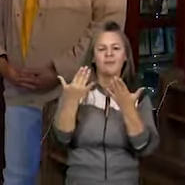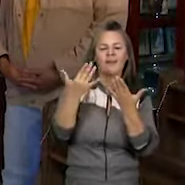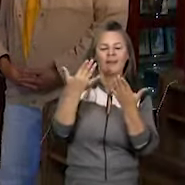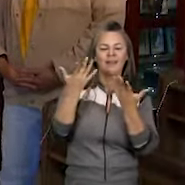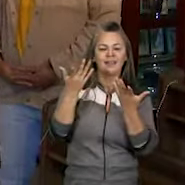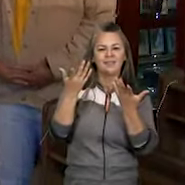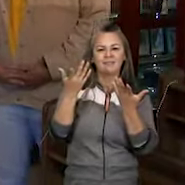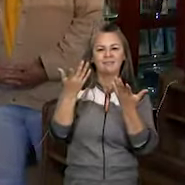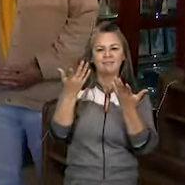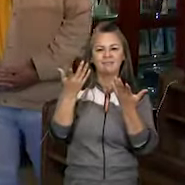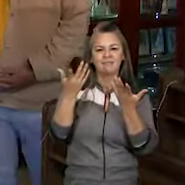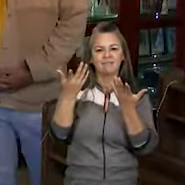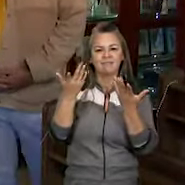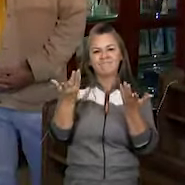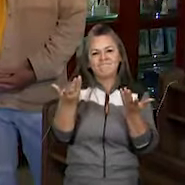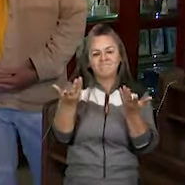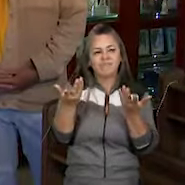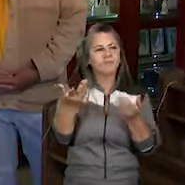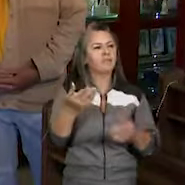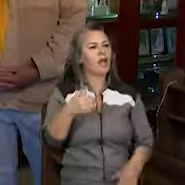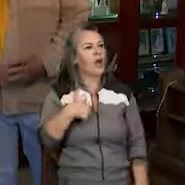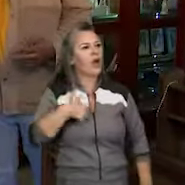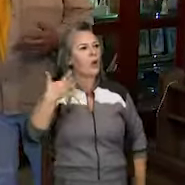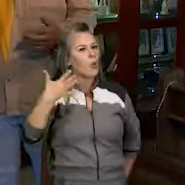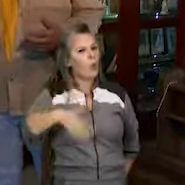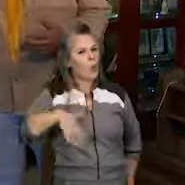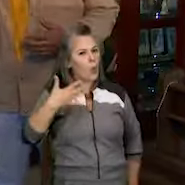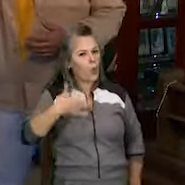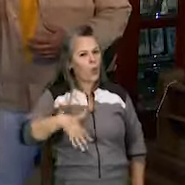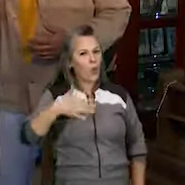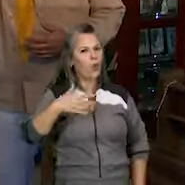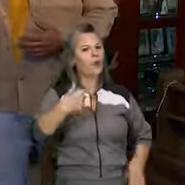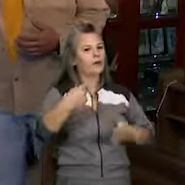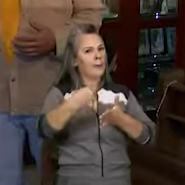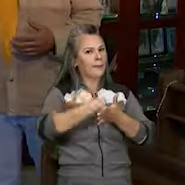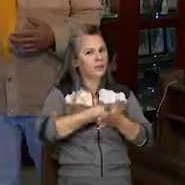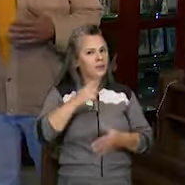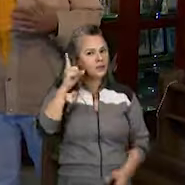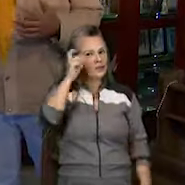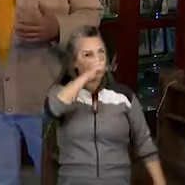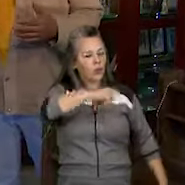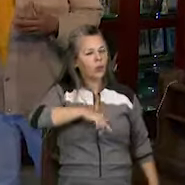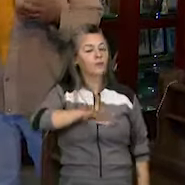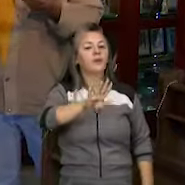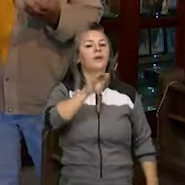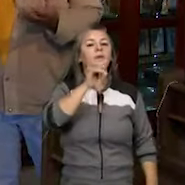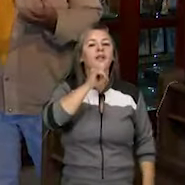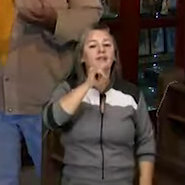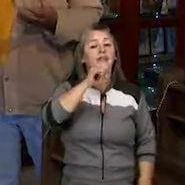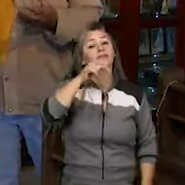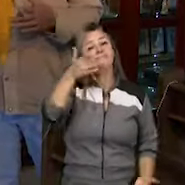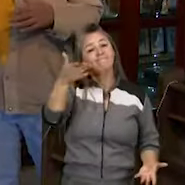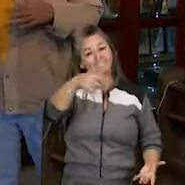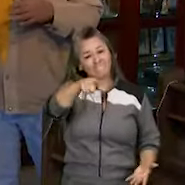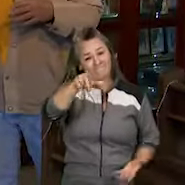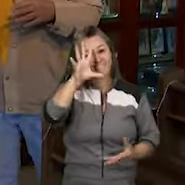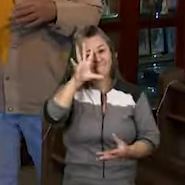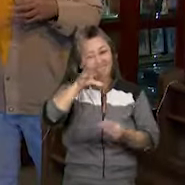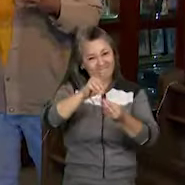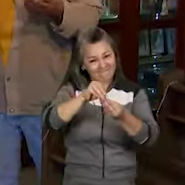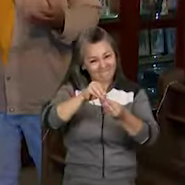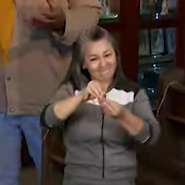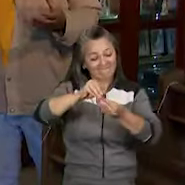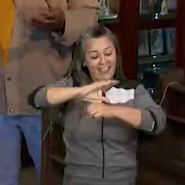dessa religião? Nossa, pergunta muito difícil. Na base desse racismo estrutural está